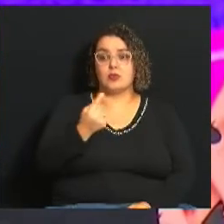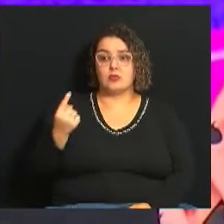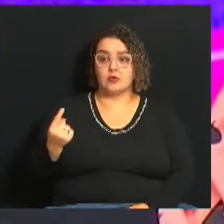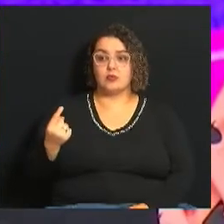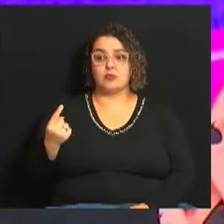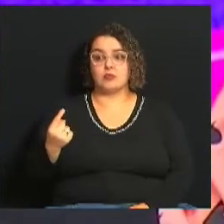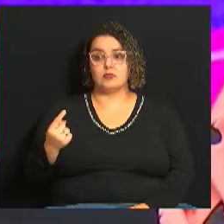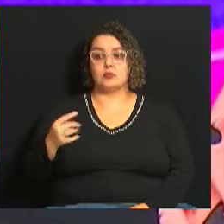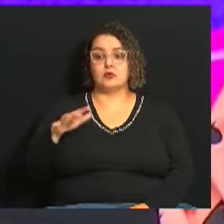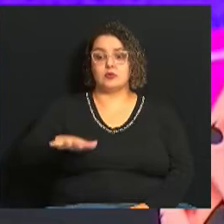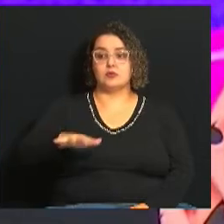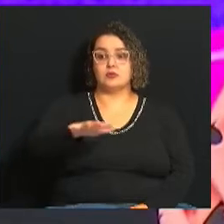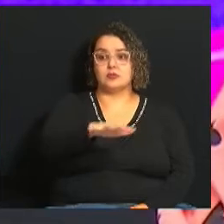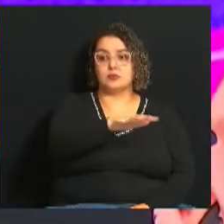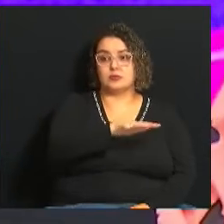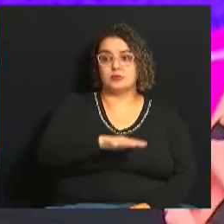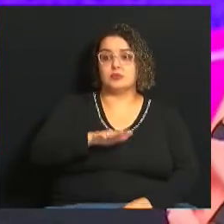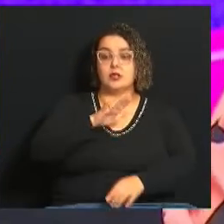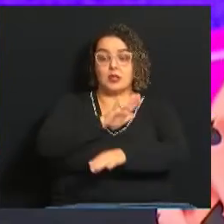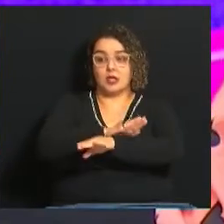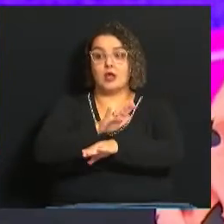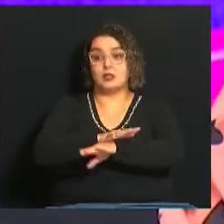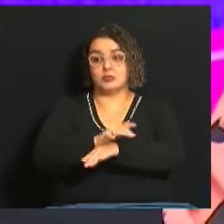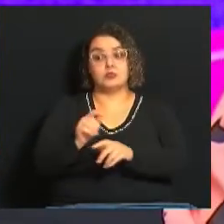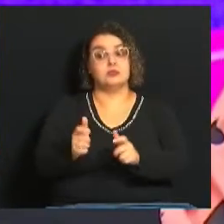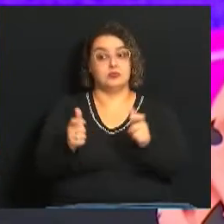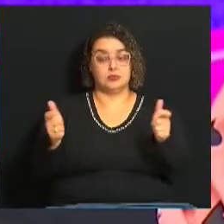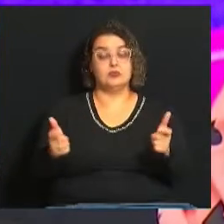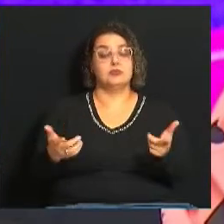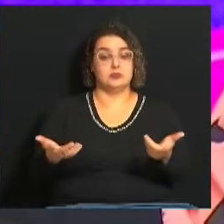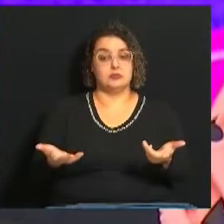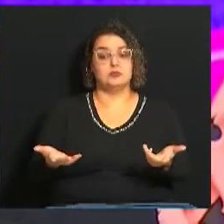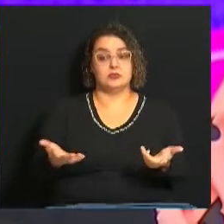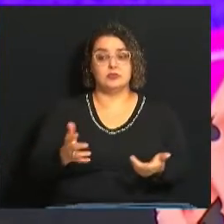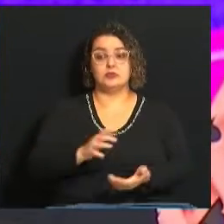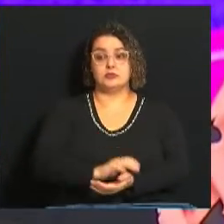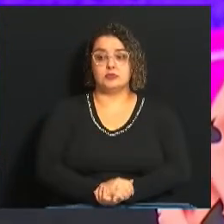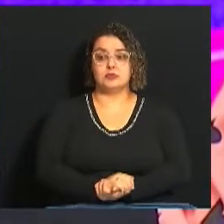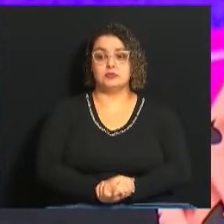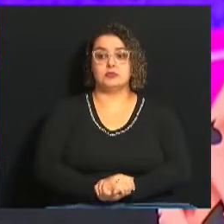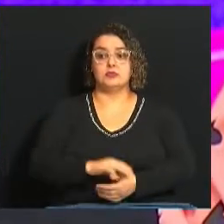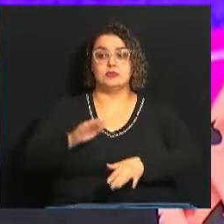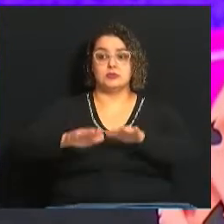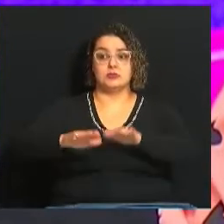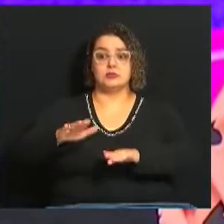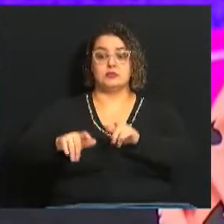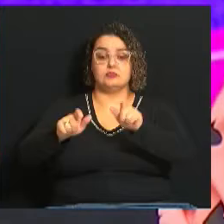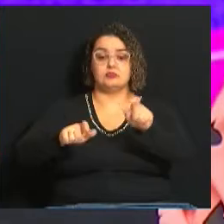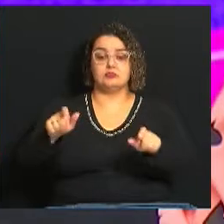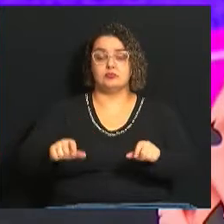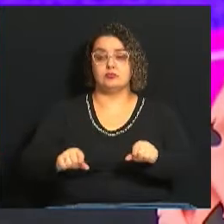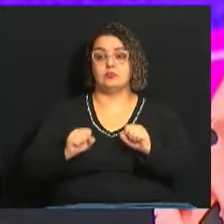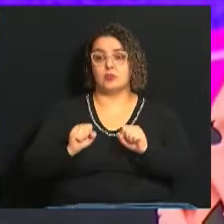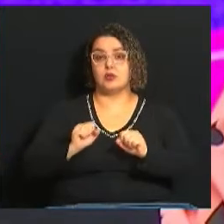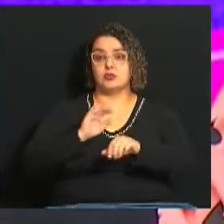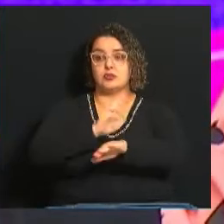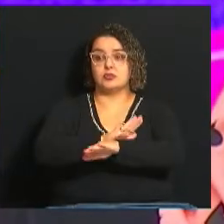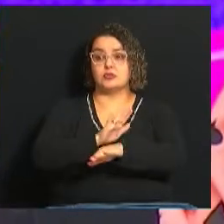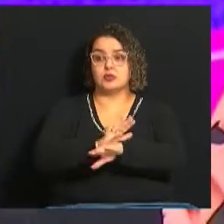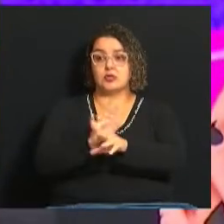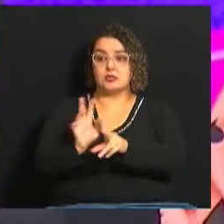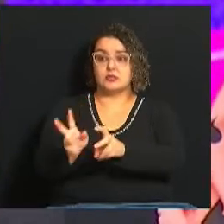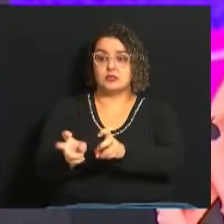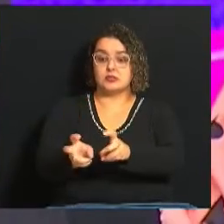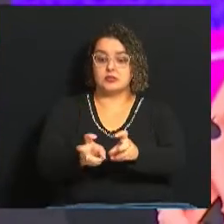sua região, ajuda muito, ajuda muito. Às vezes alguns podem ajudar até na detecção, dizer,